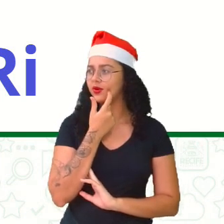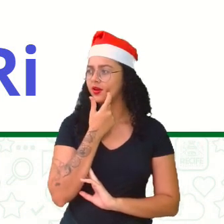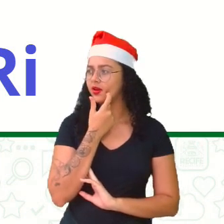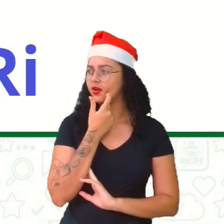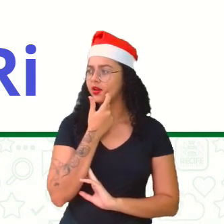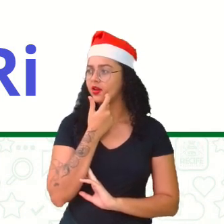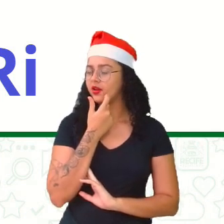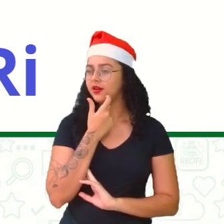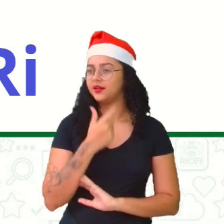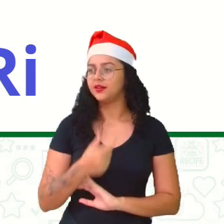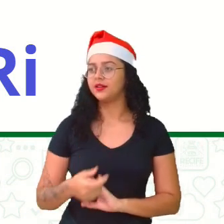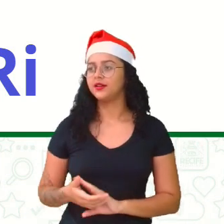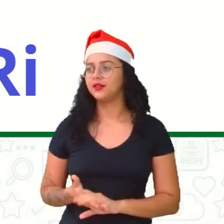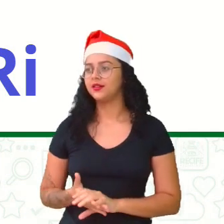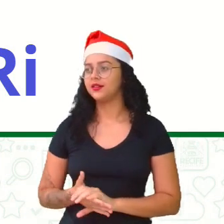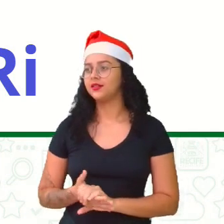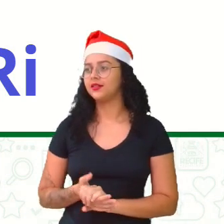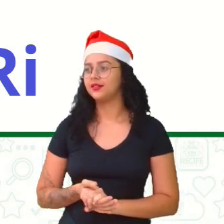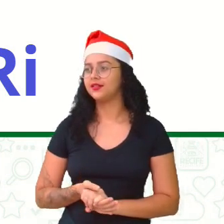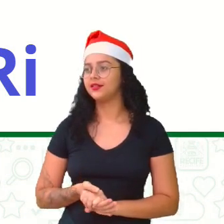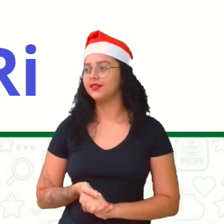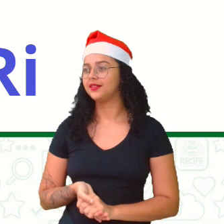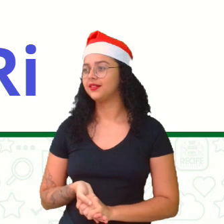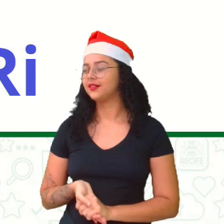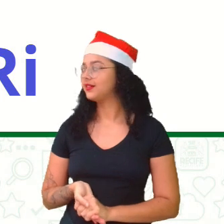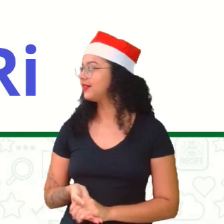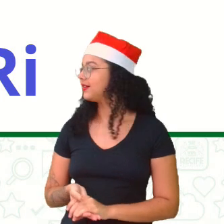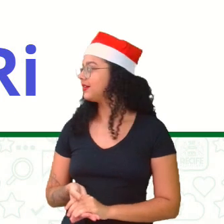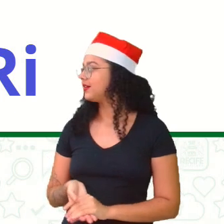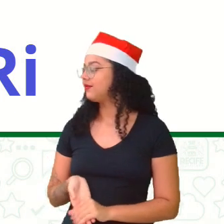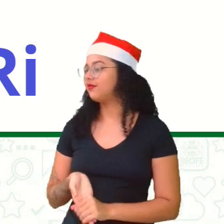O microfone falhou.